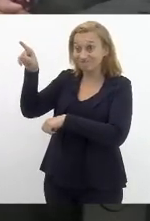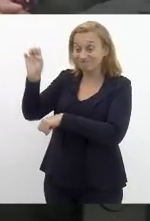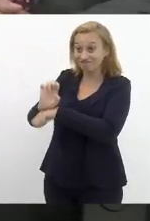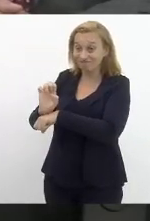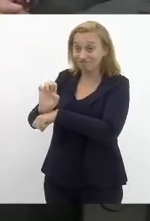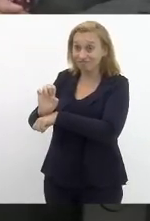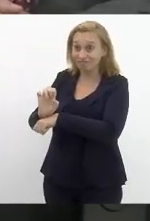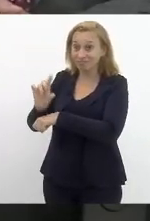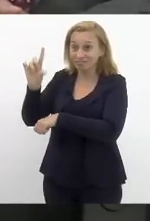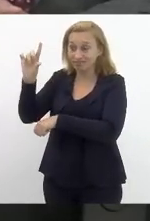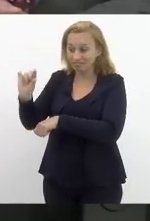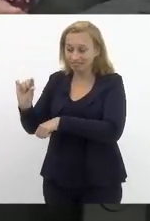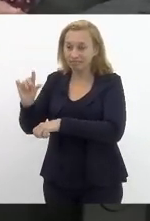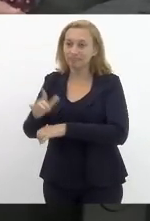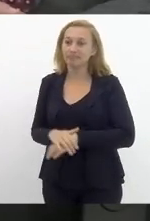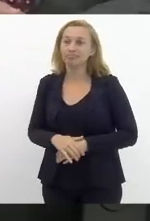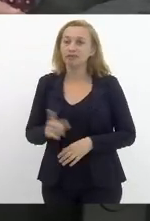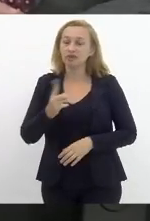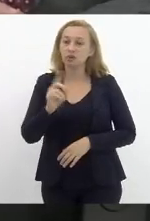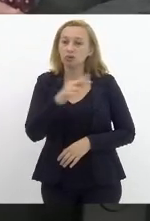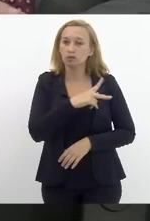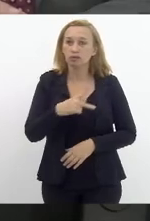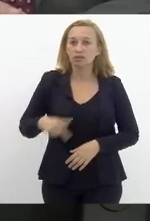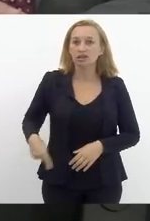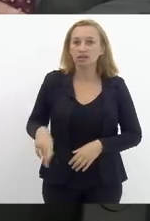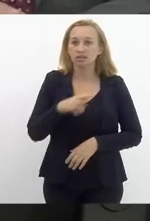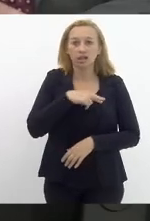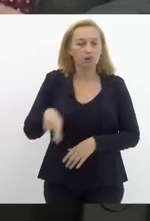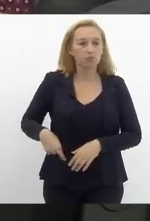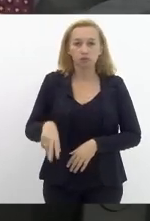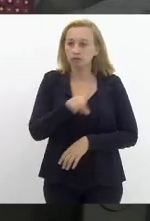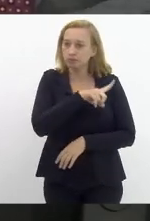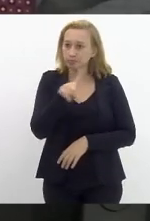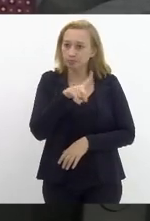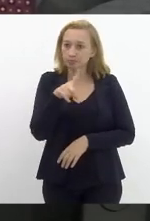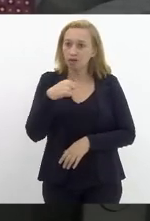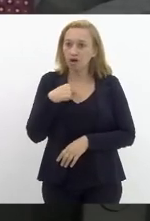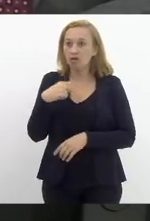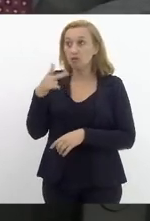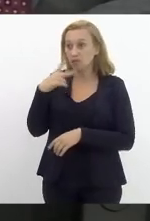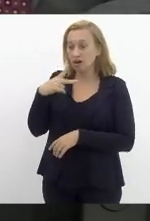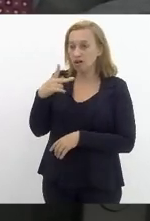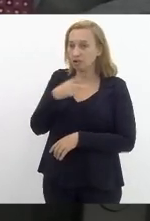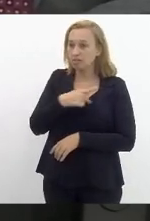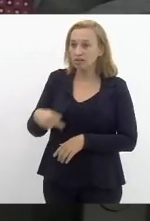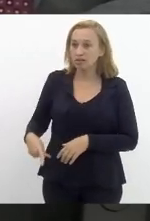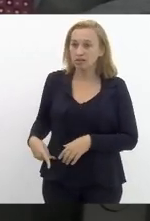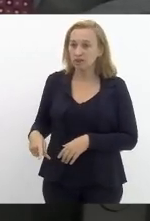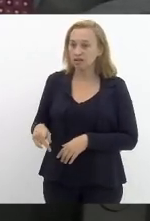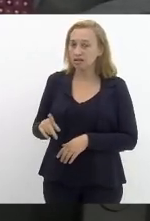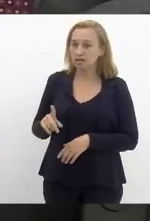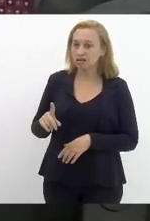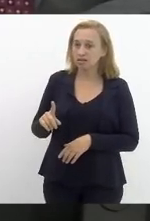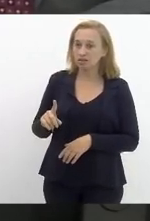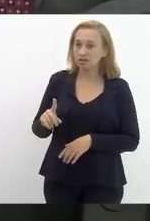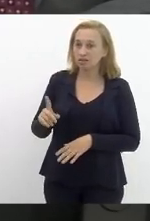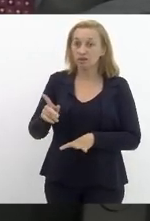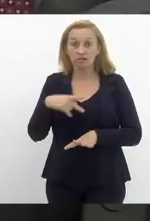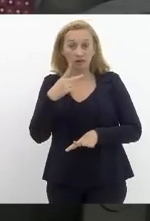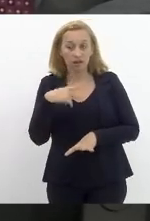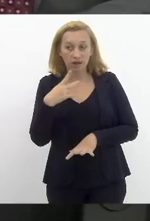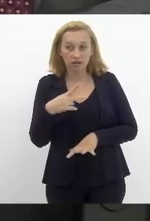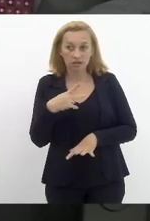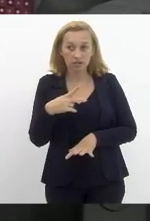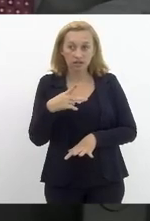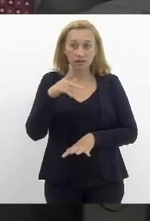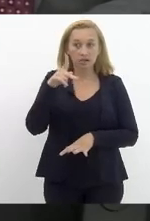mínimo. Não do presidente da República, que eu brinco que o presidente não enganou a nós, porque o presidente falava que vai